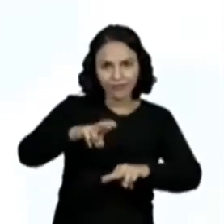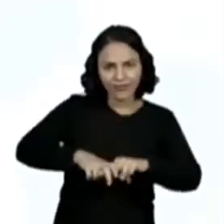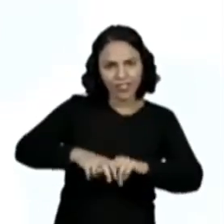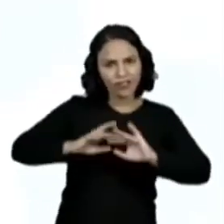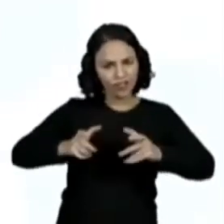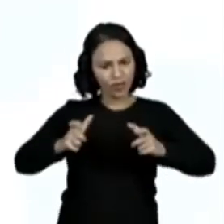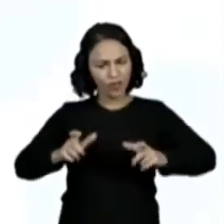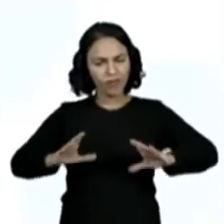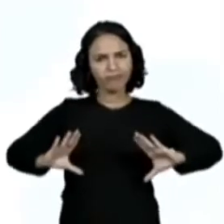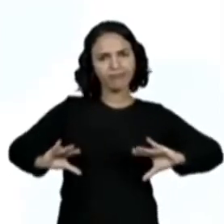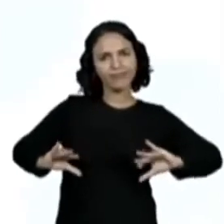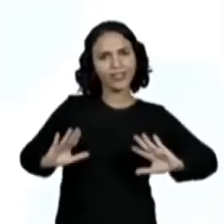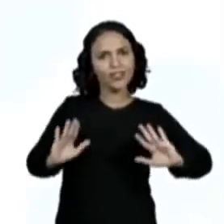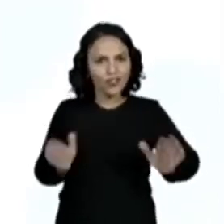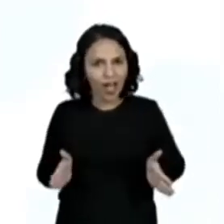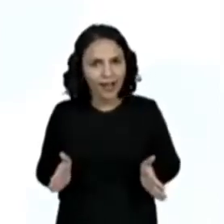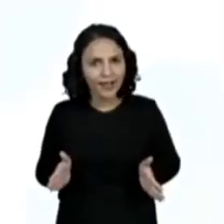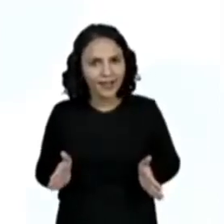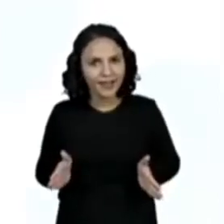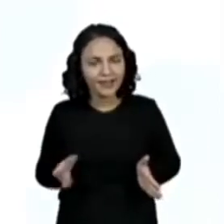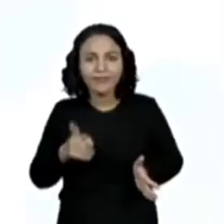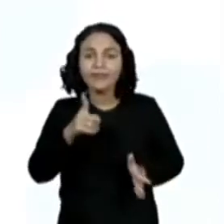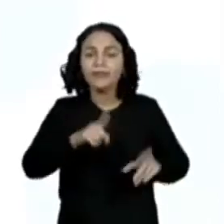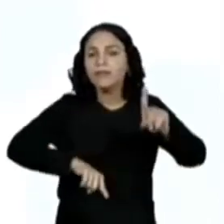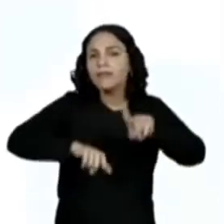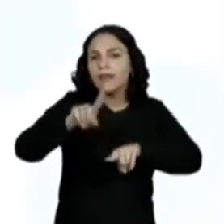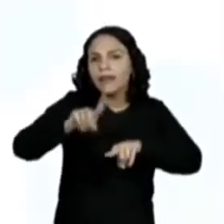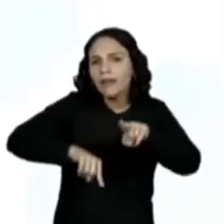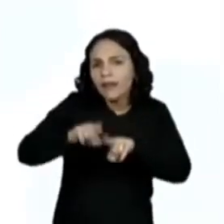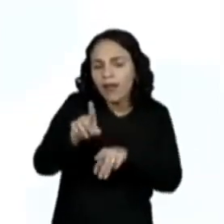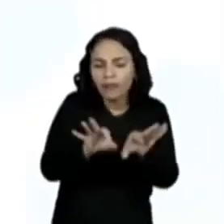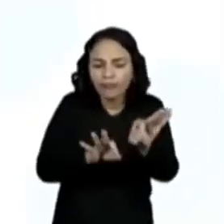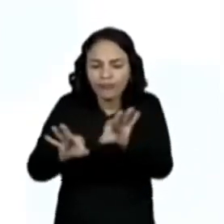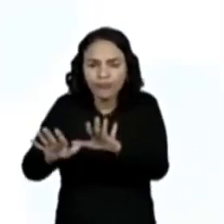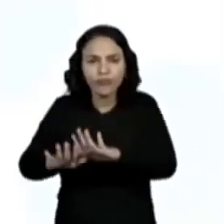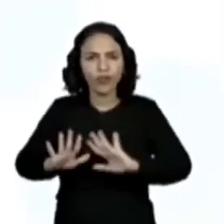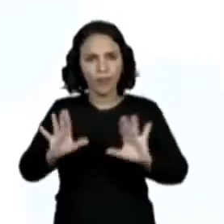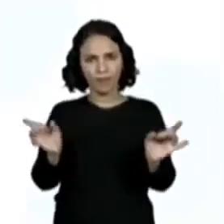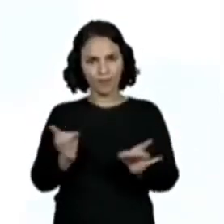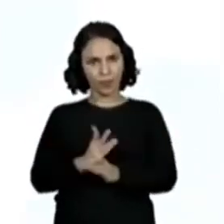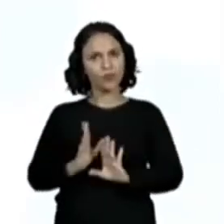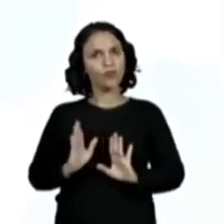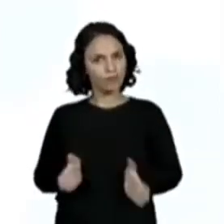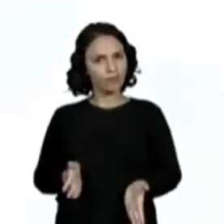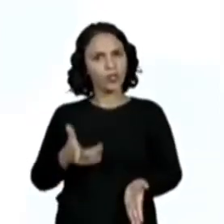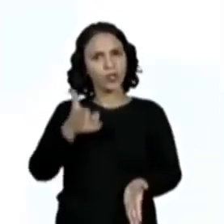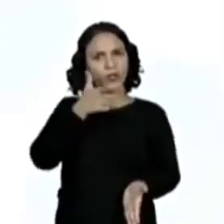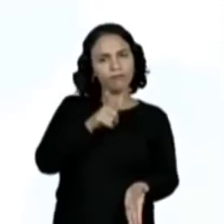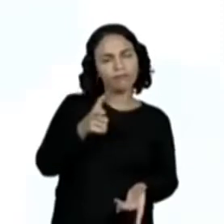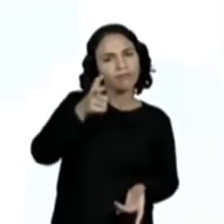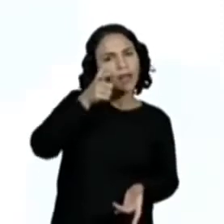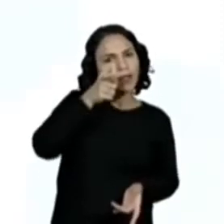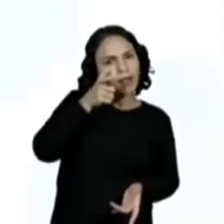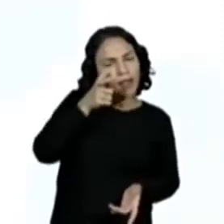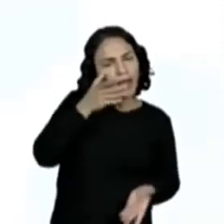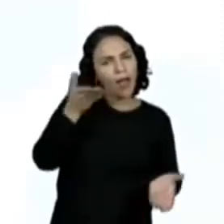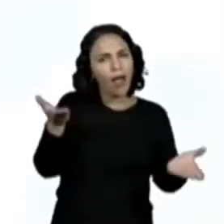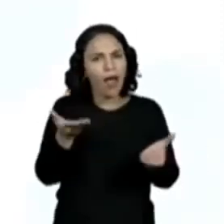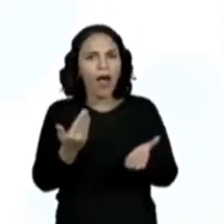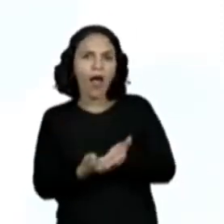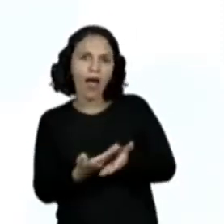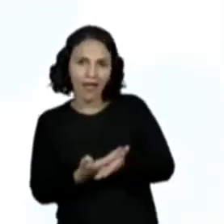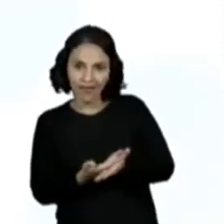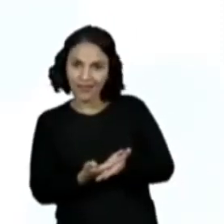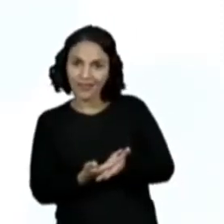um local confortável, você organizou seu espaço para estudo? Para que você consiga organizar os seus registros,